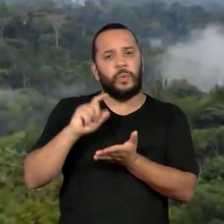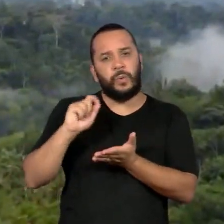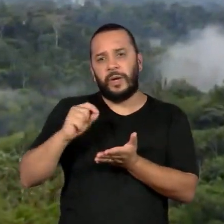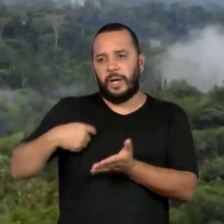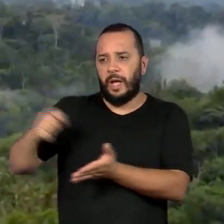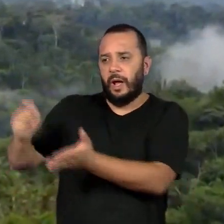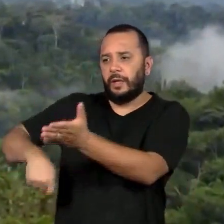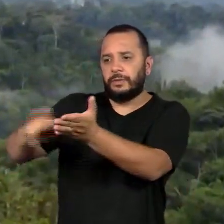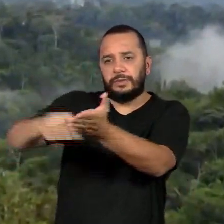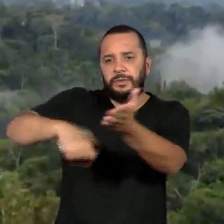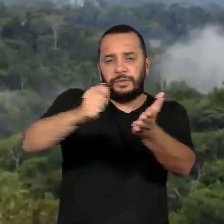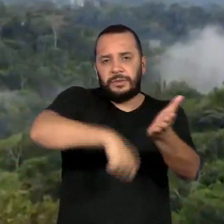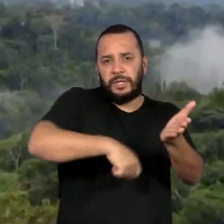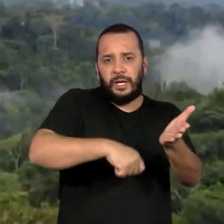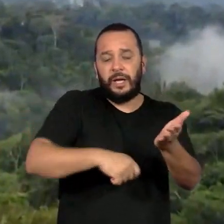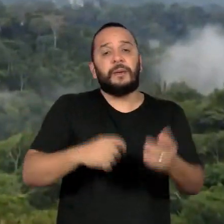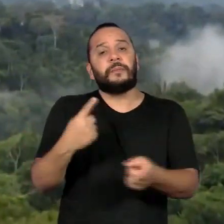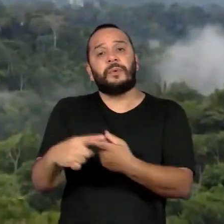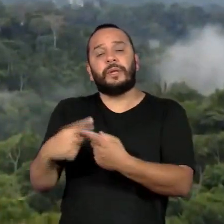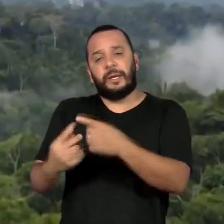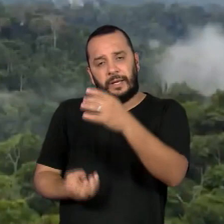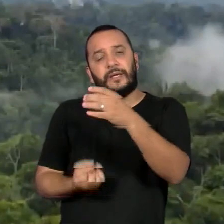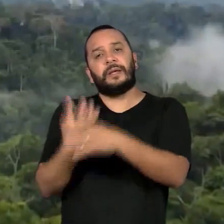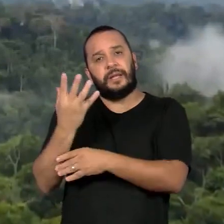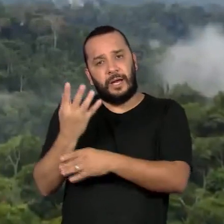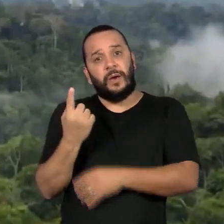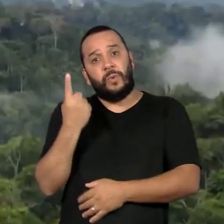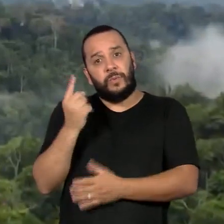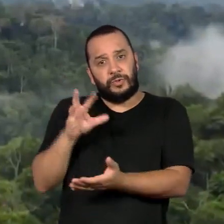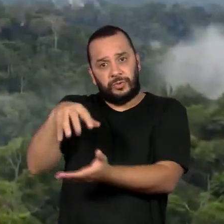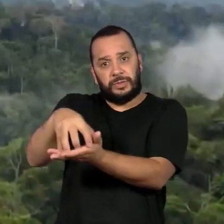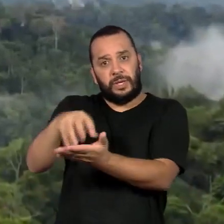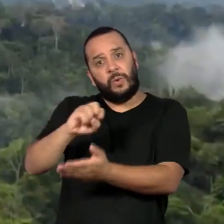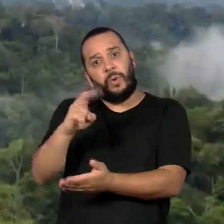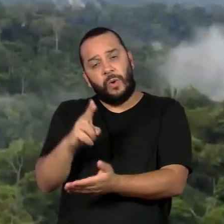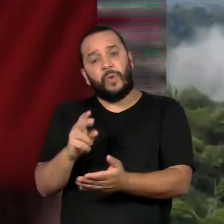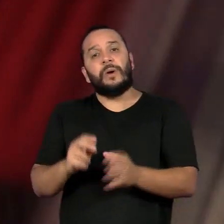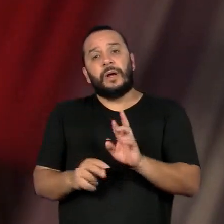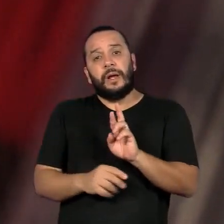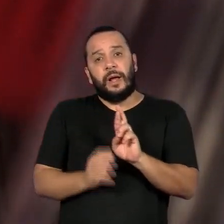um organismo com representantes dos 8 países da região.